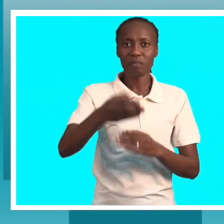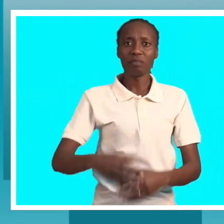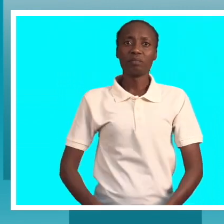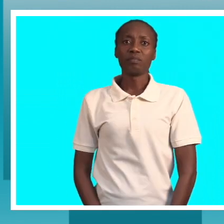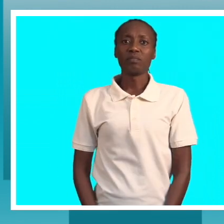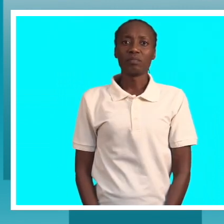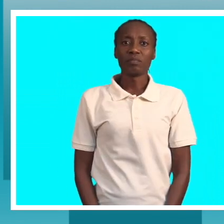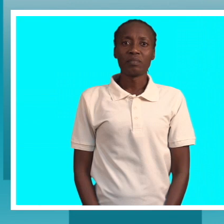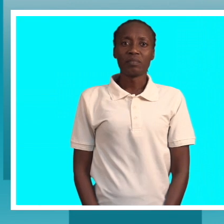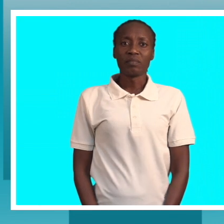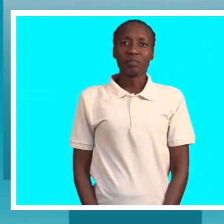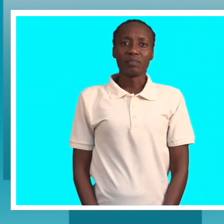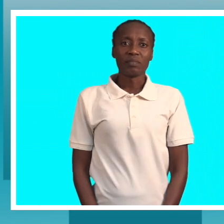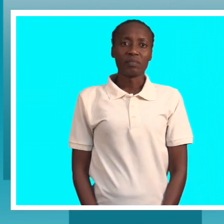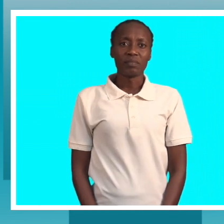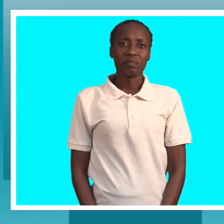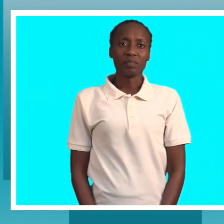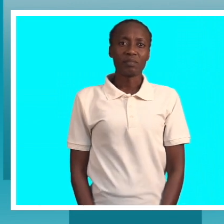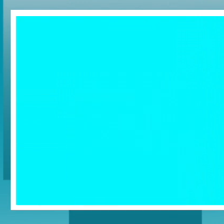daqui a 7 dias. Até lá.